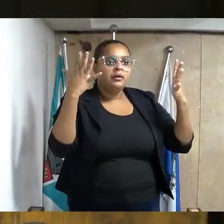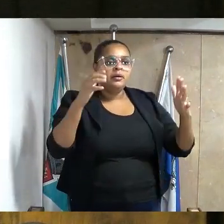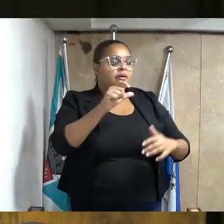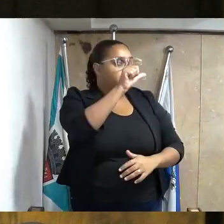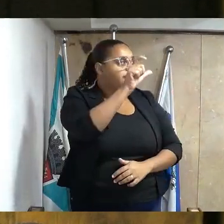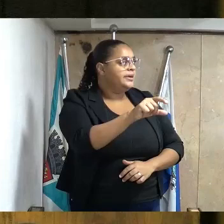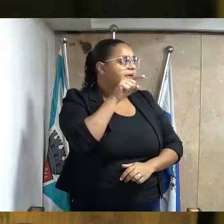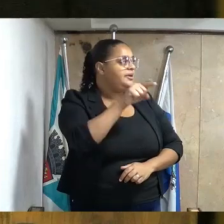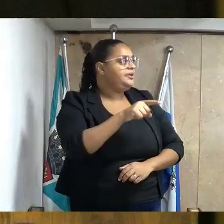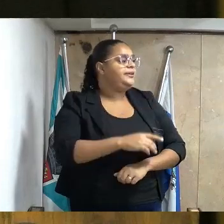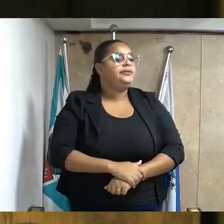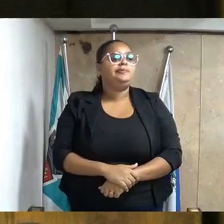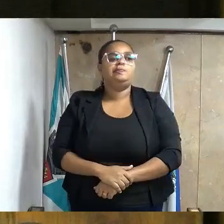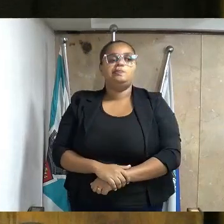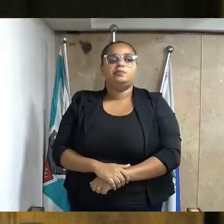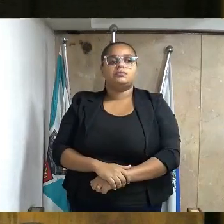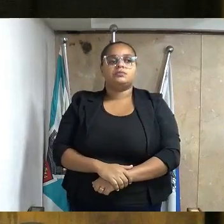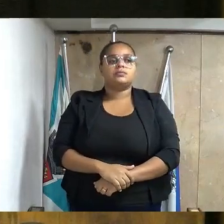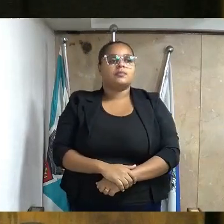parabenizar